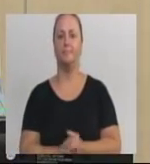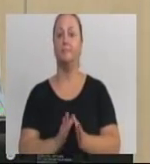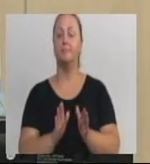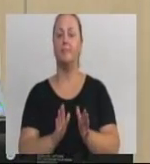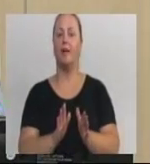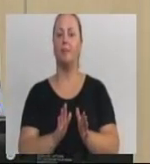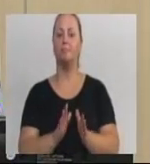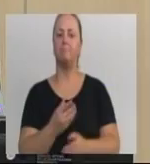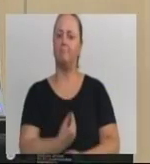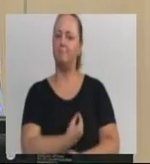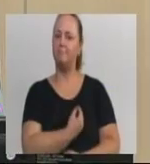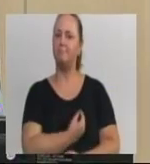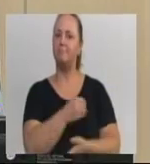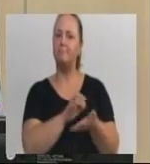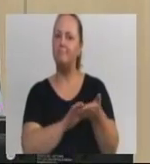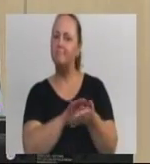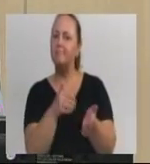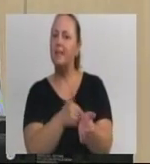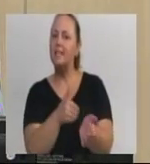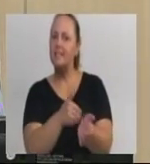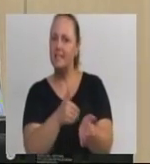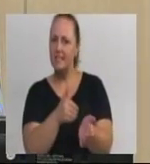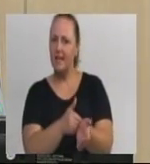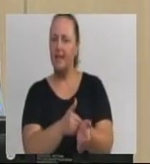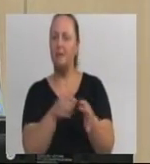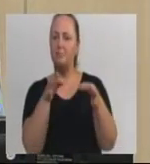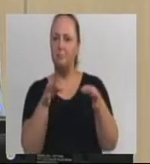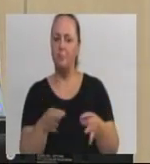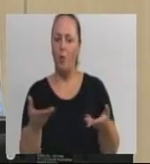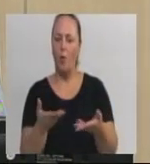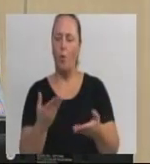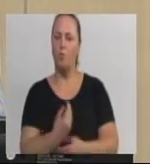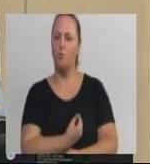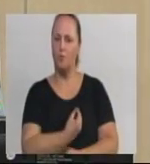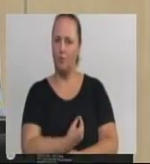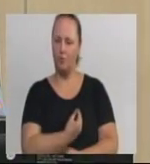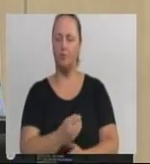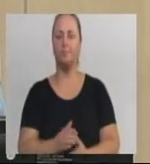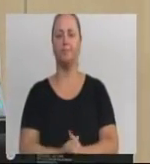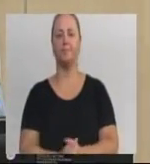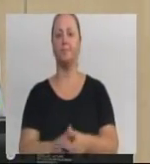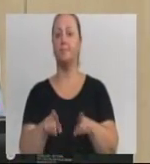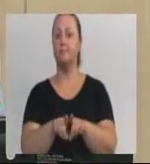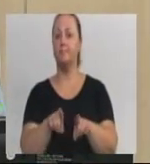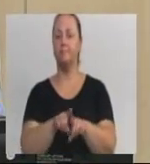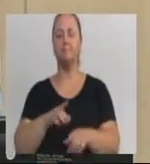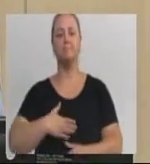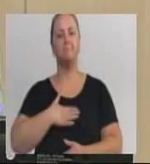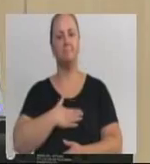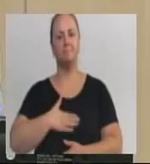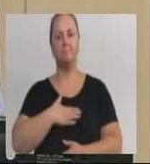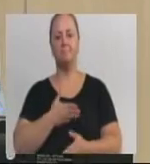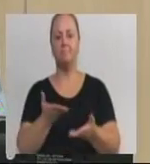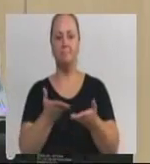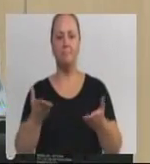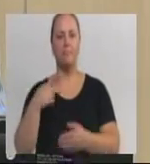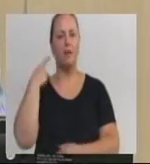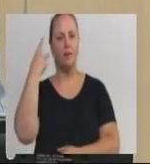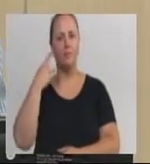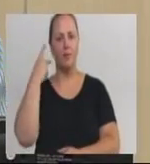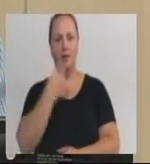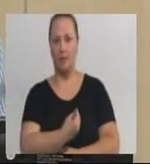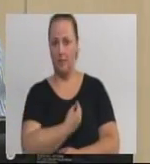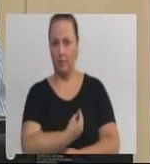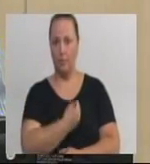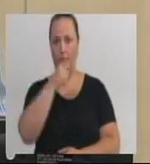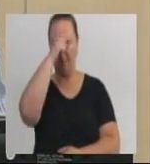para confirmar suas presenças, digitando suas senhas para confirmar suas presenças em plenário. Quero já saudar aqui os vereadores que estão conosco, vereador Marcos